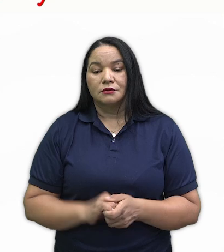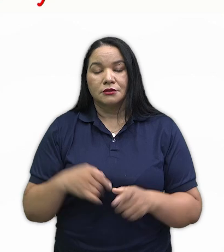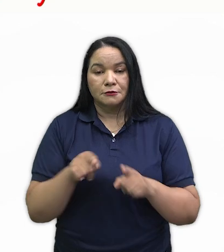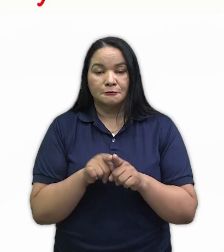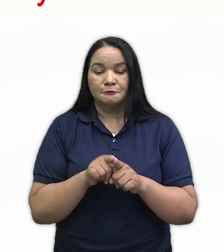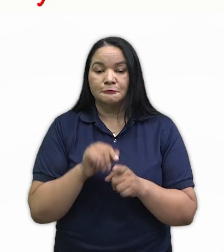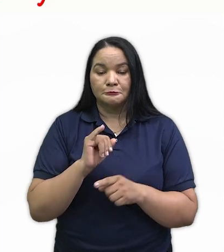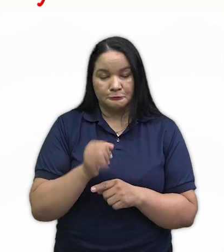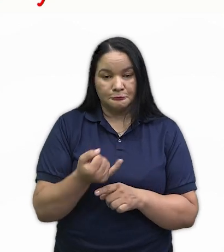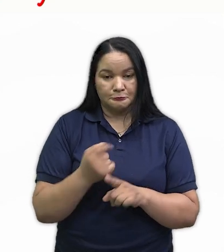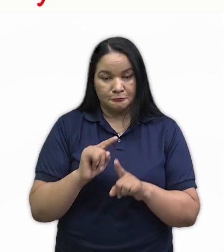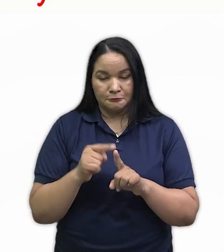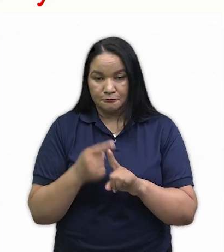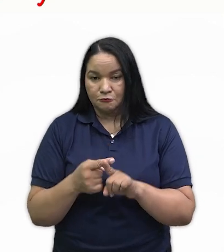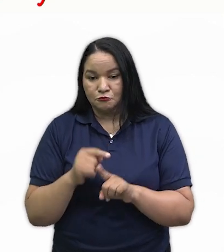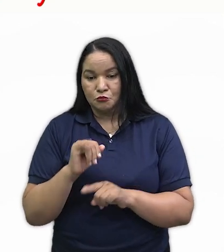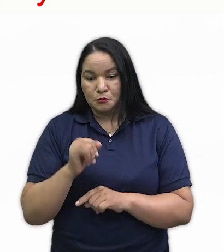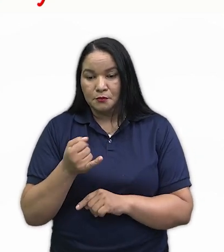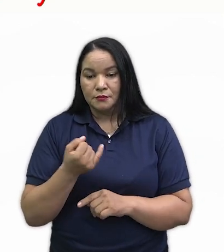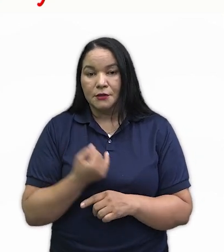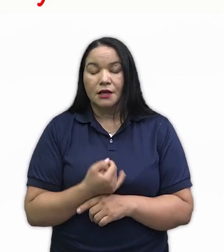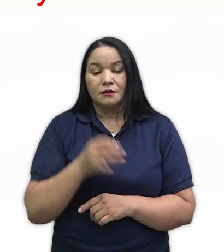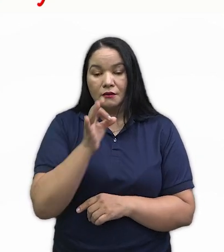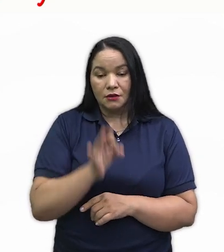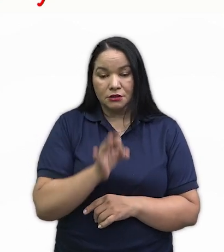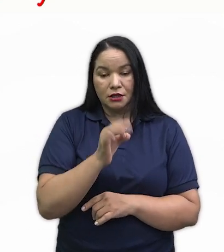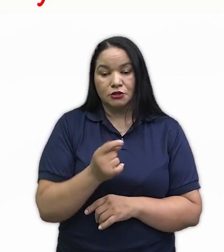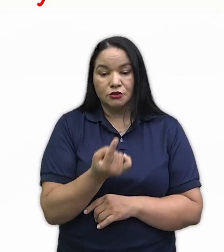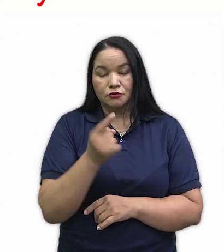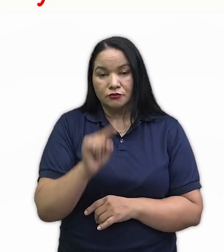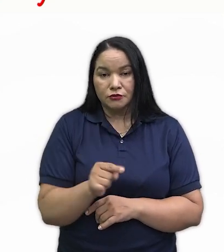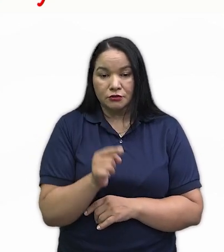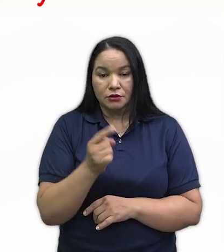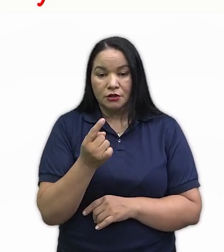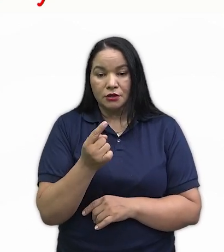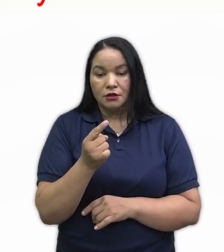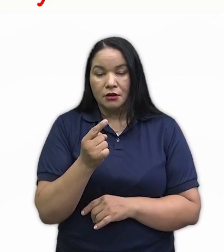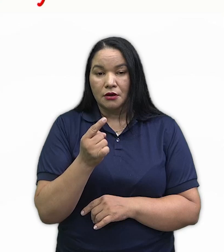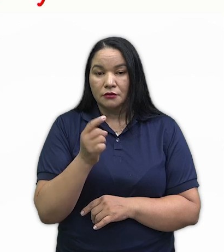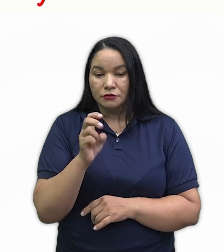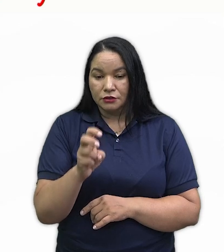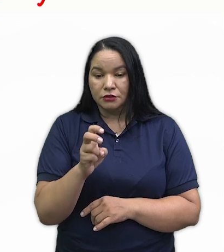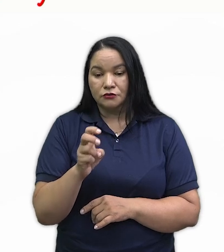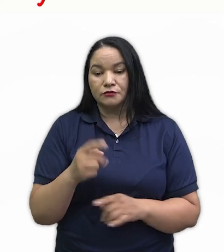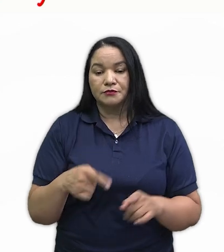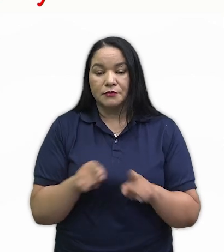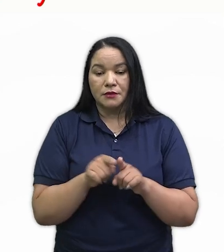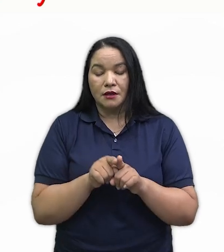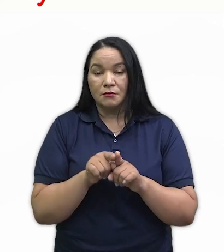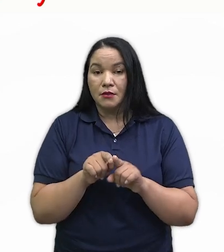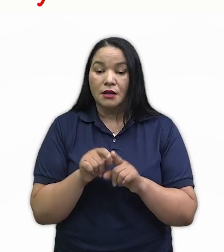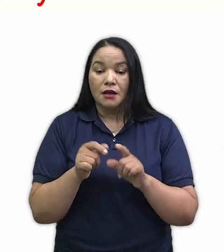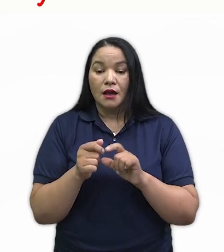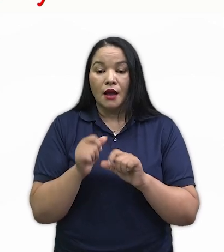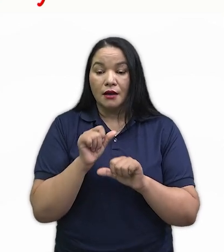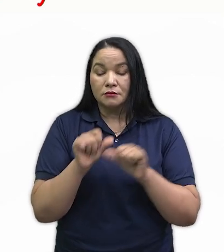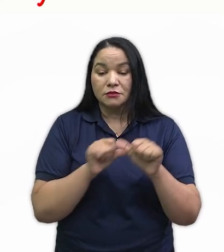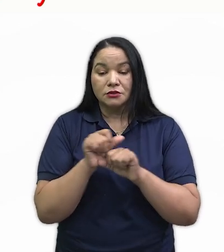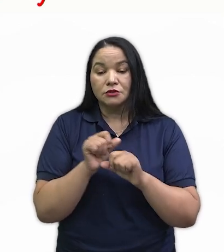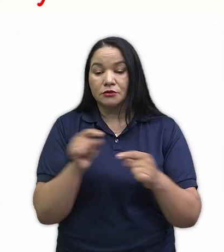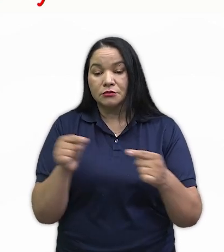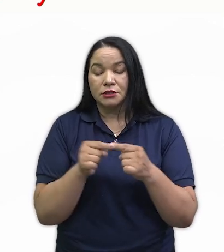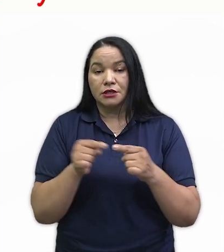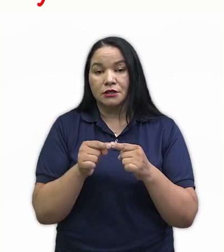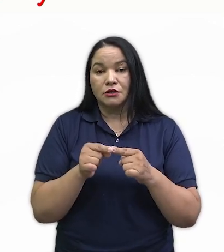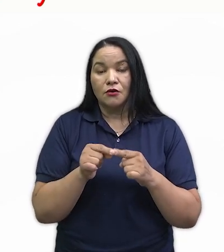a juros compostos. A taxa é de 1,5% e transformando essa taxa de porcentagem